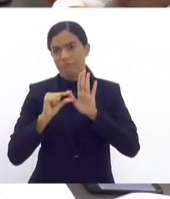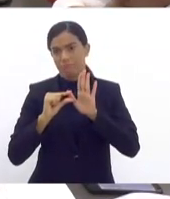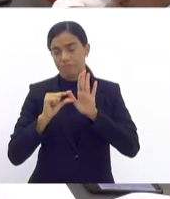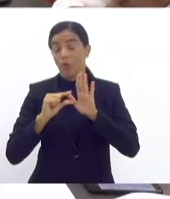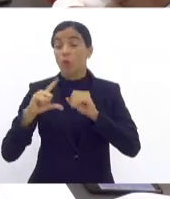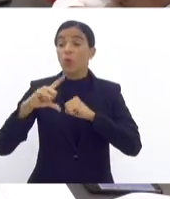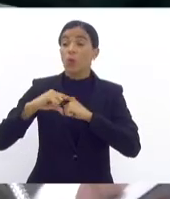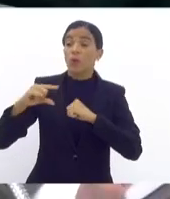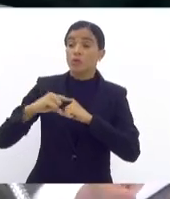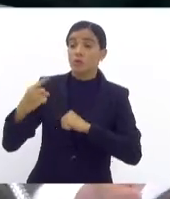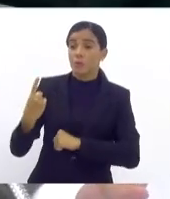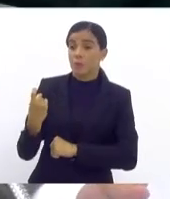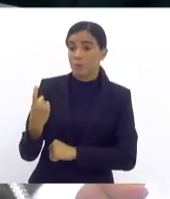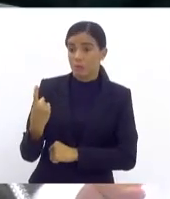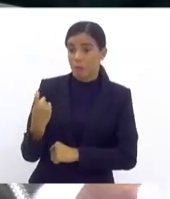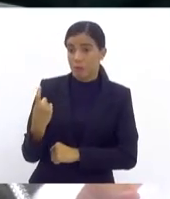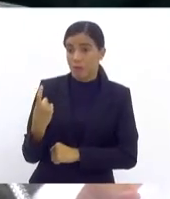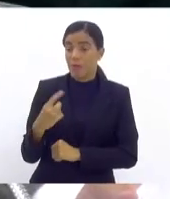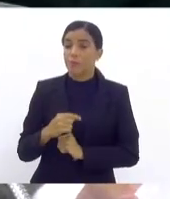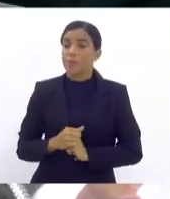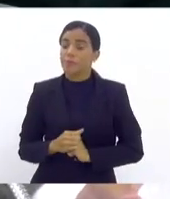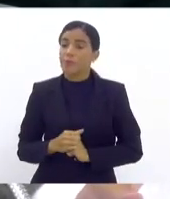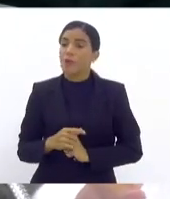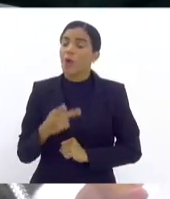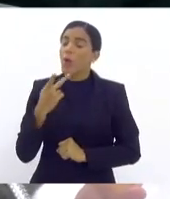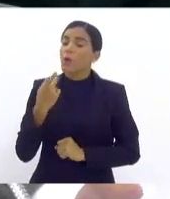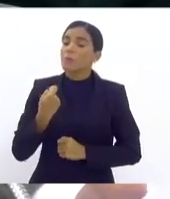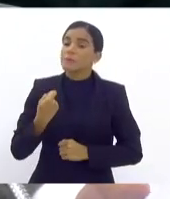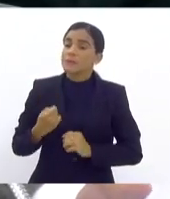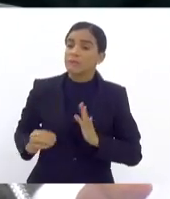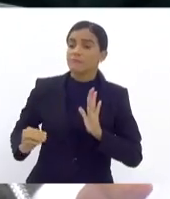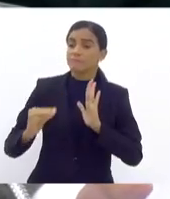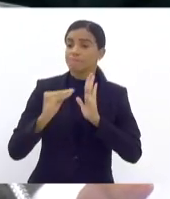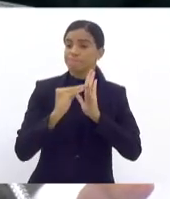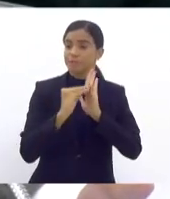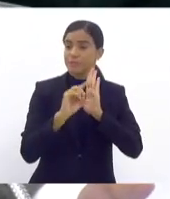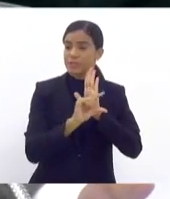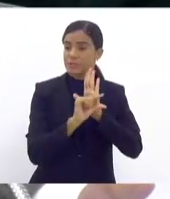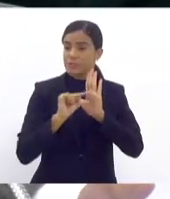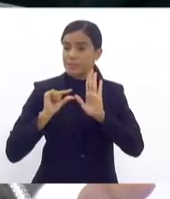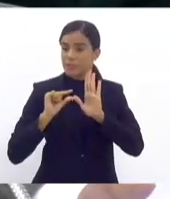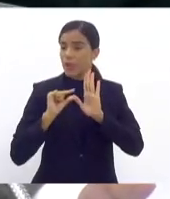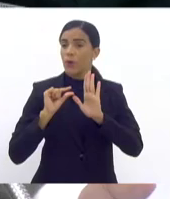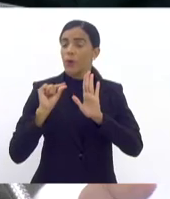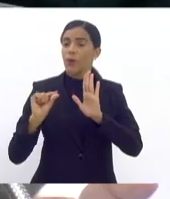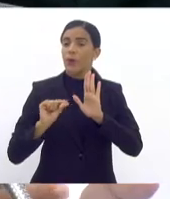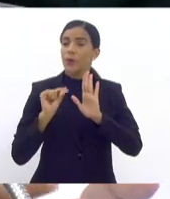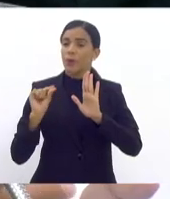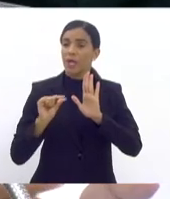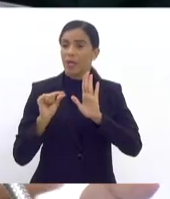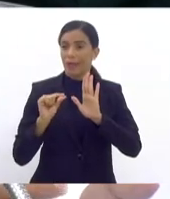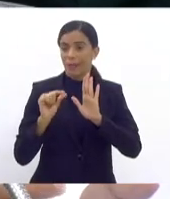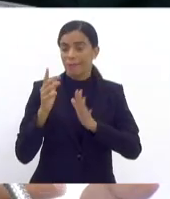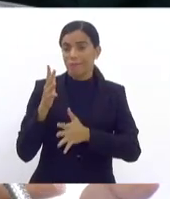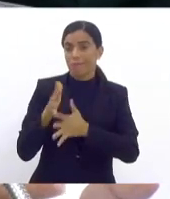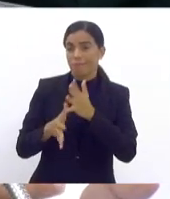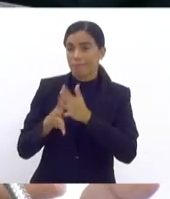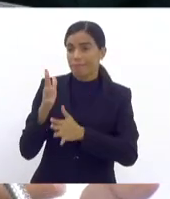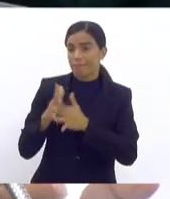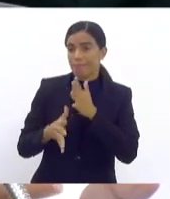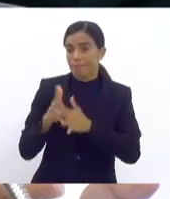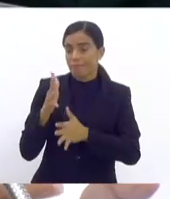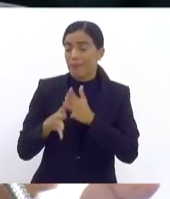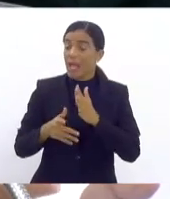1º com o preciosismo de inserir uma emenda aditiva para colocar que o lapso temporal mínimo, desde